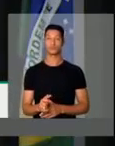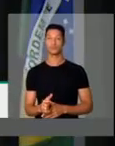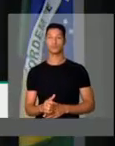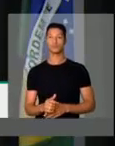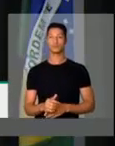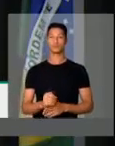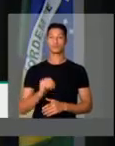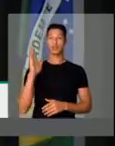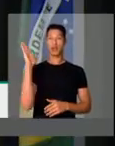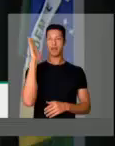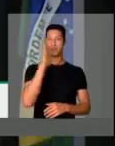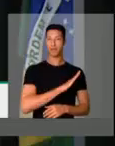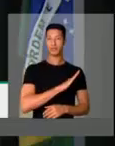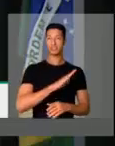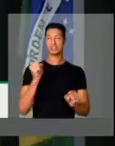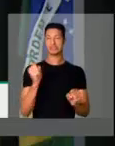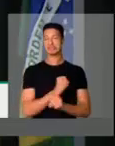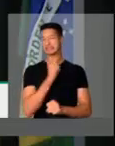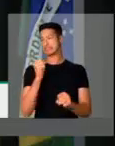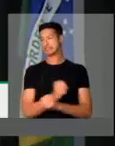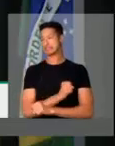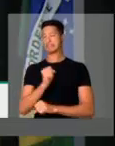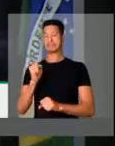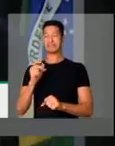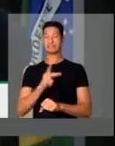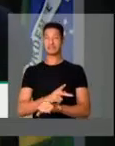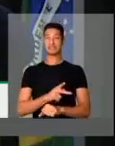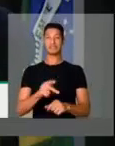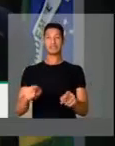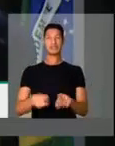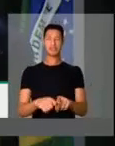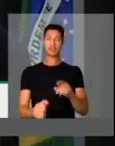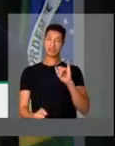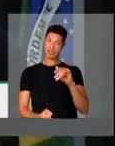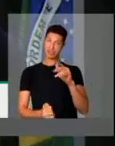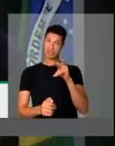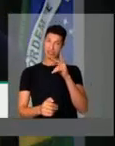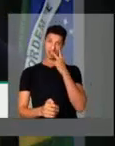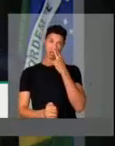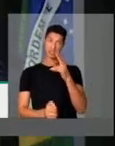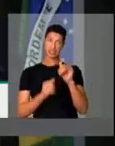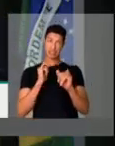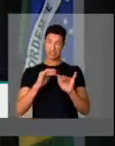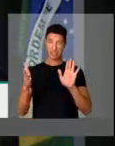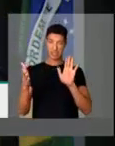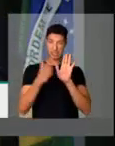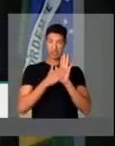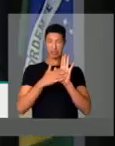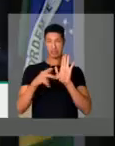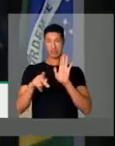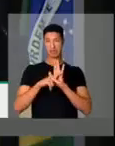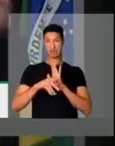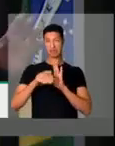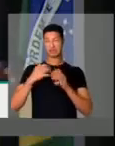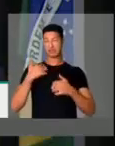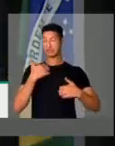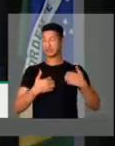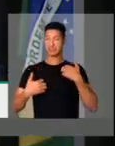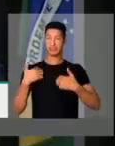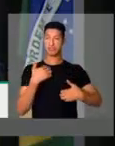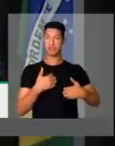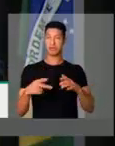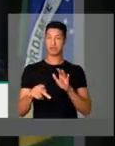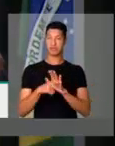Na maldita reforma da Previdência, se estão achando que se aplacou o